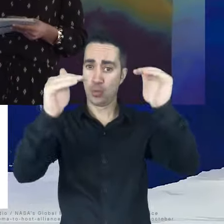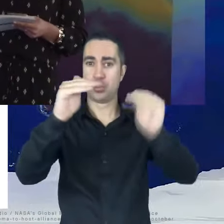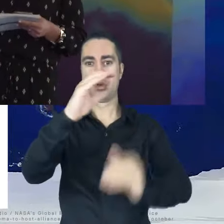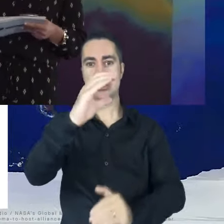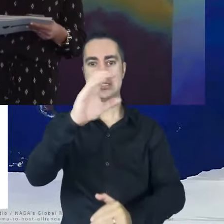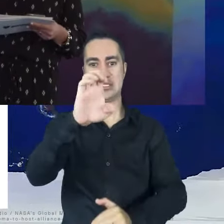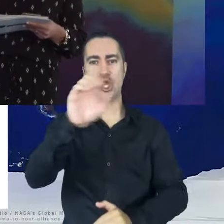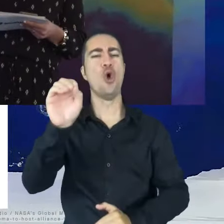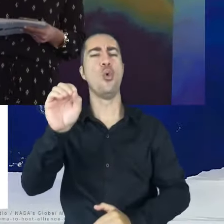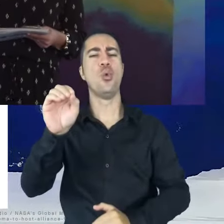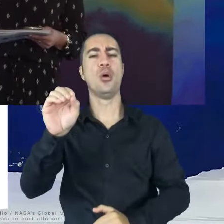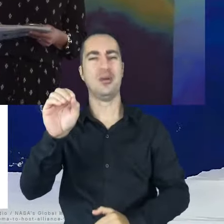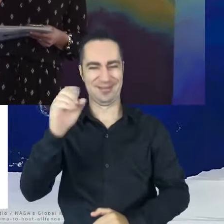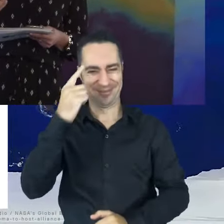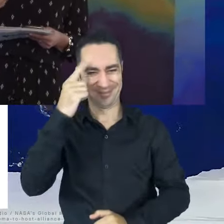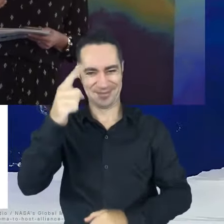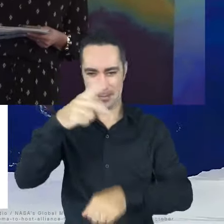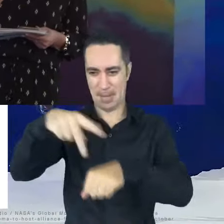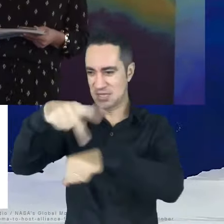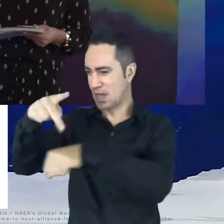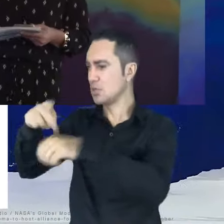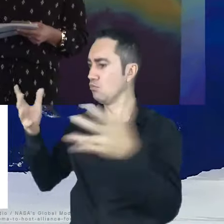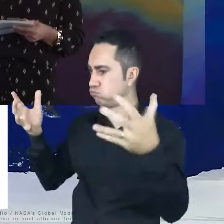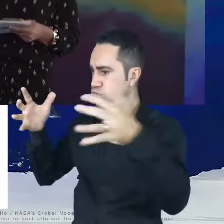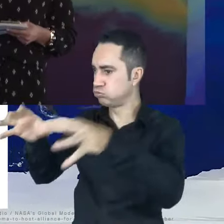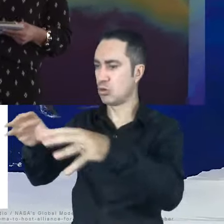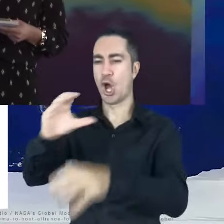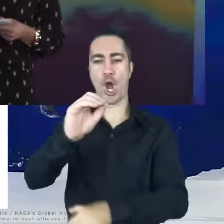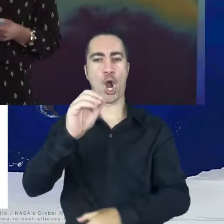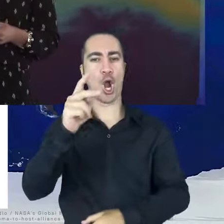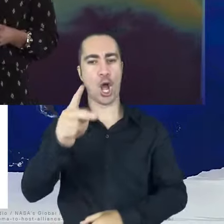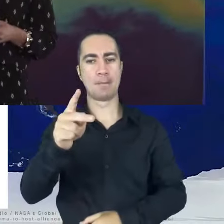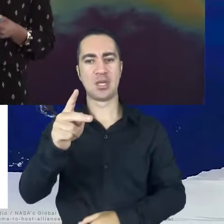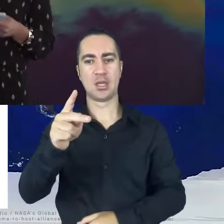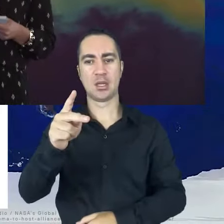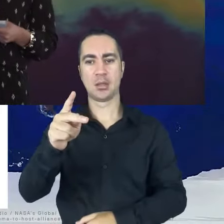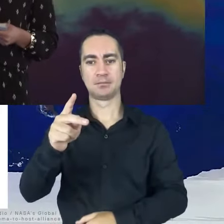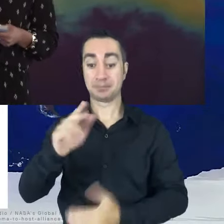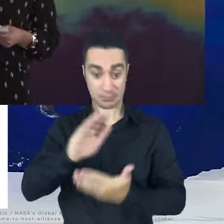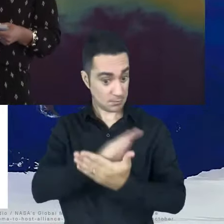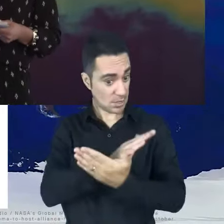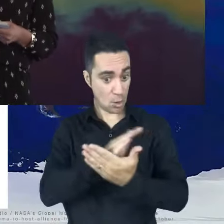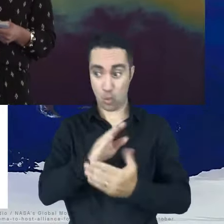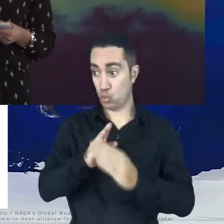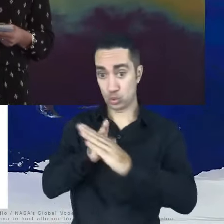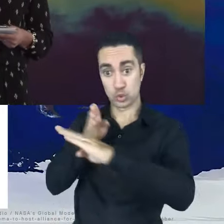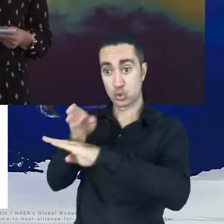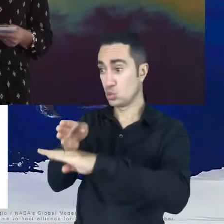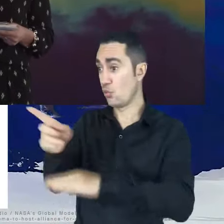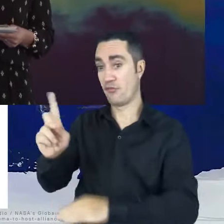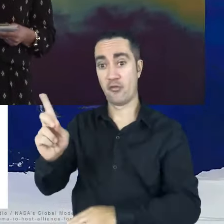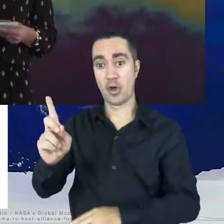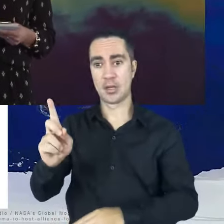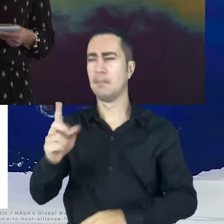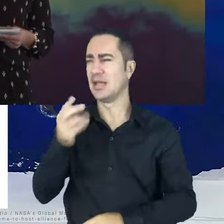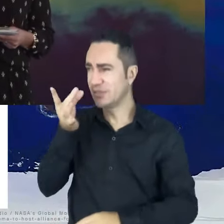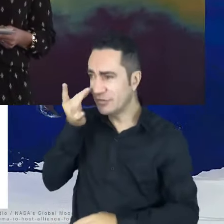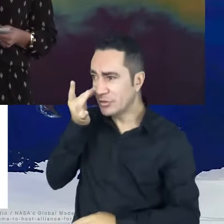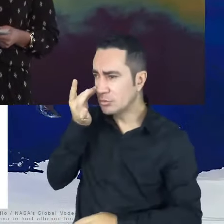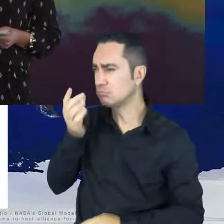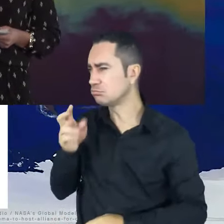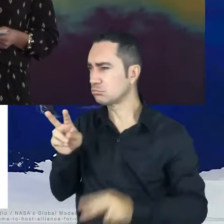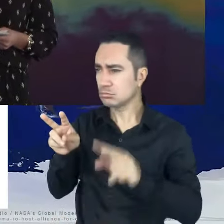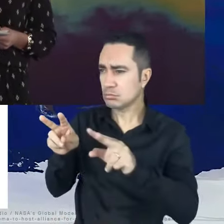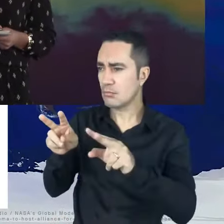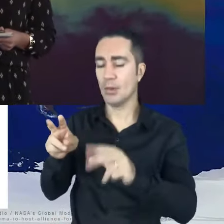os que não foram, mas acompanharam muito de perto da COP, o que, que eles estão esperando, o que, que eles estão fazendo, qual o plano deles para atingir